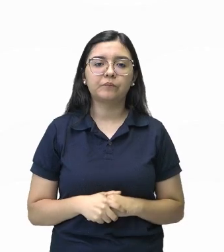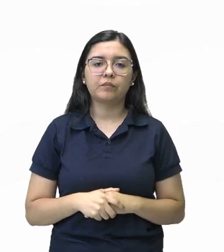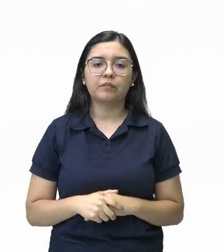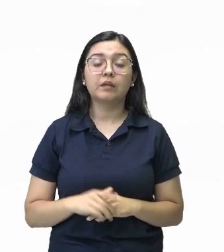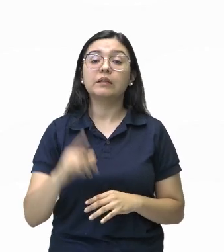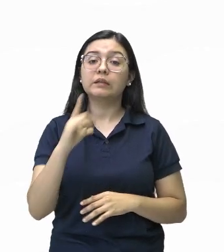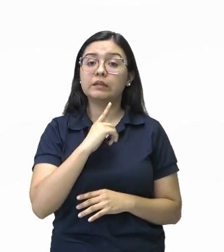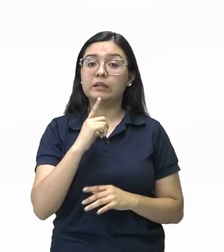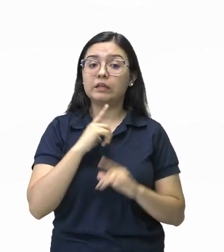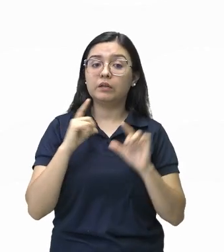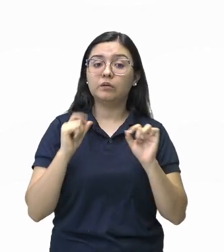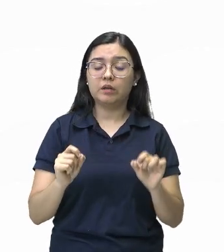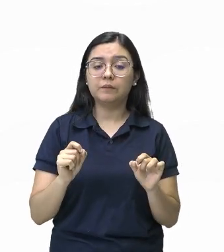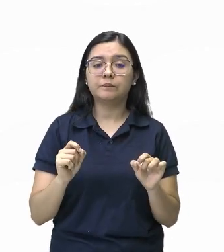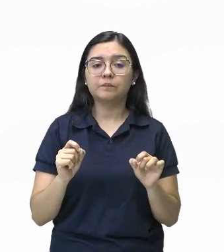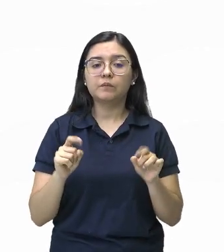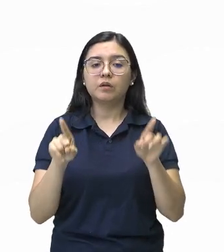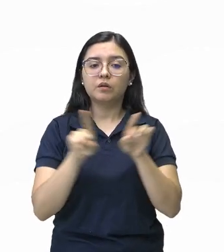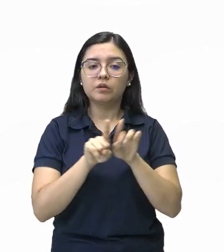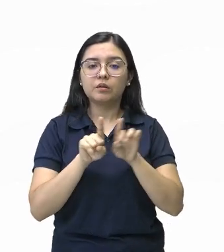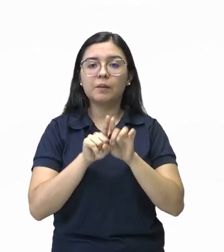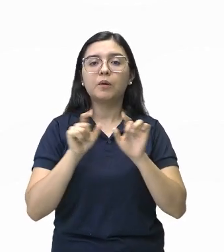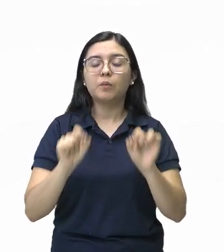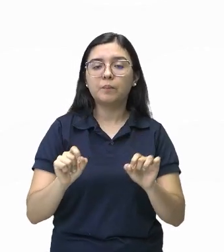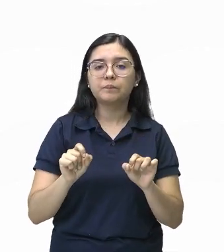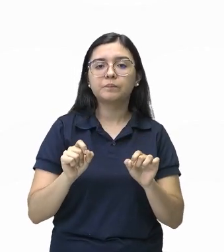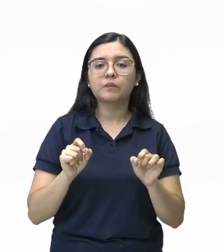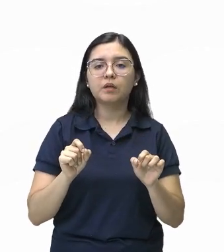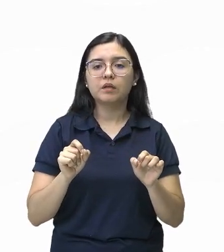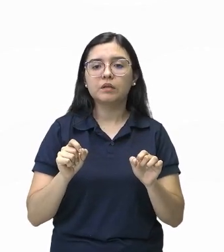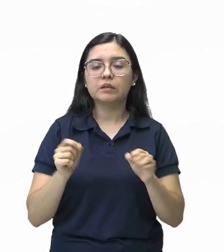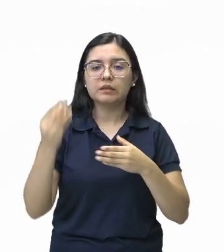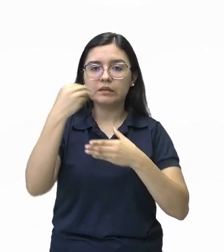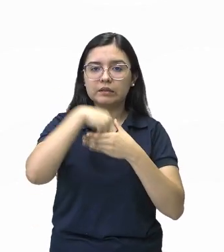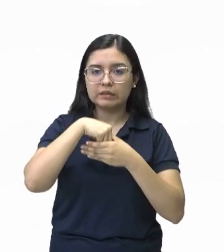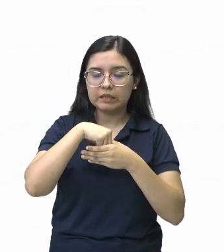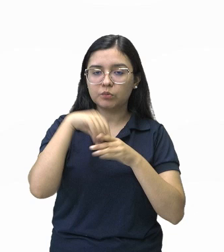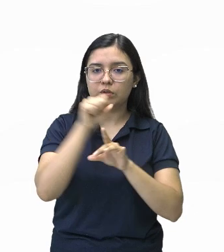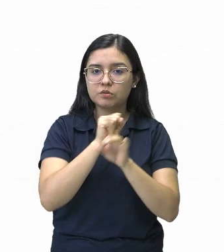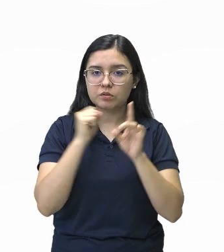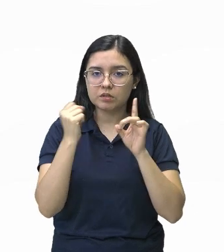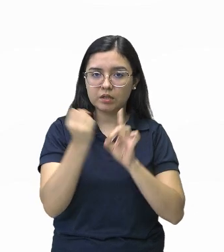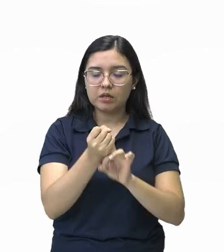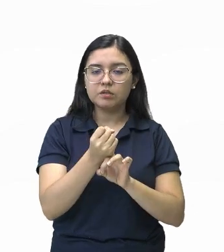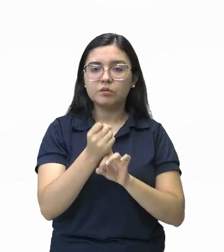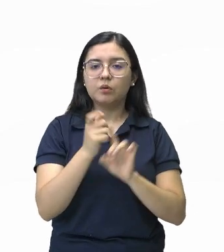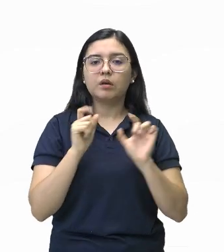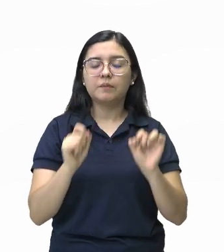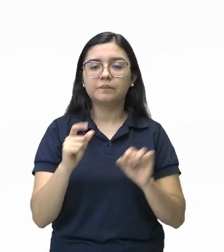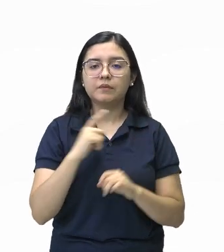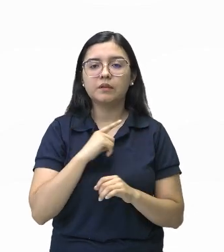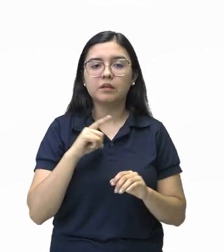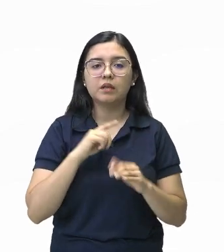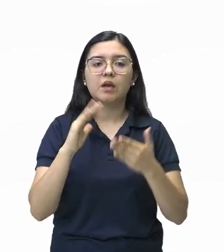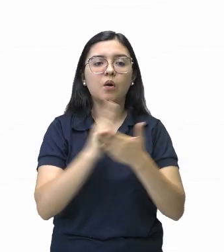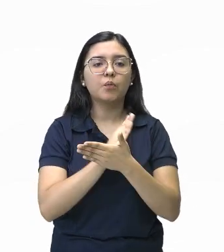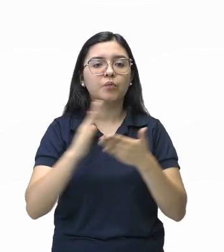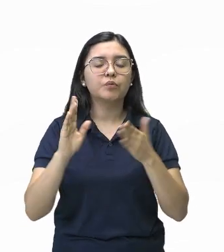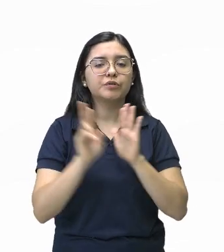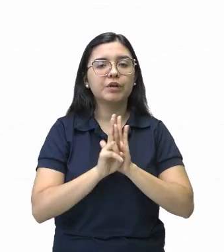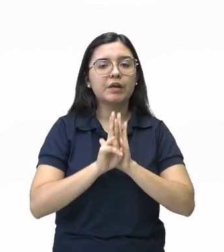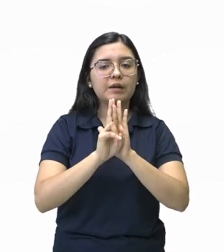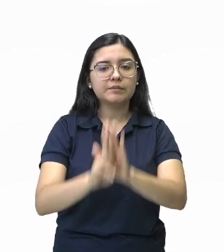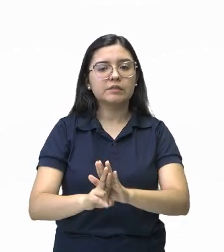convenhamos, nós temos aí um momento dentro da nossa sociedade em que existem muitos representantes